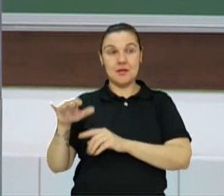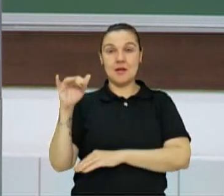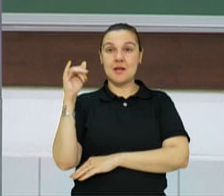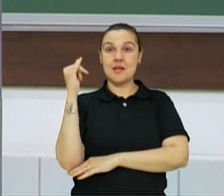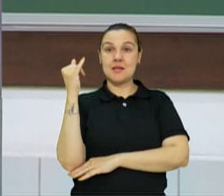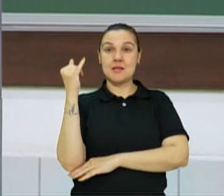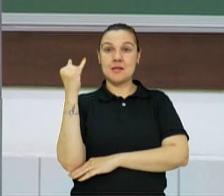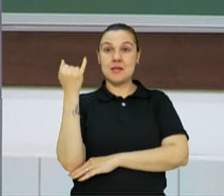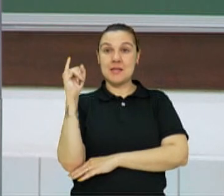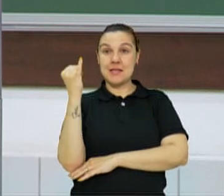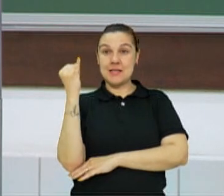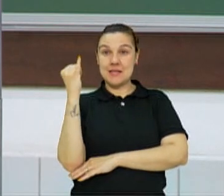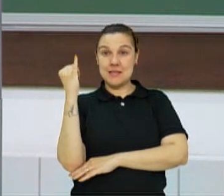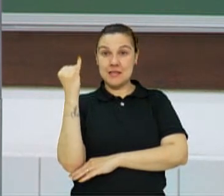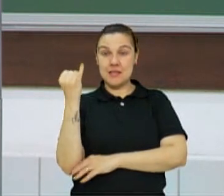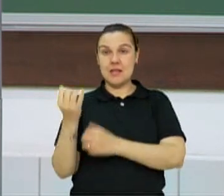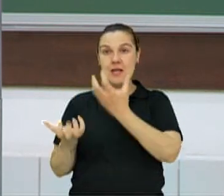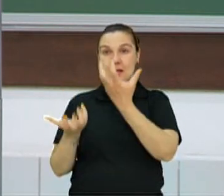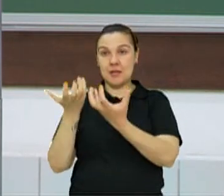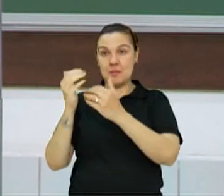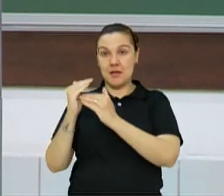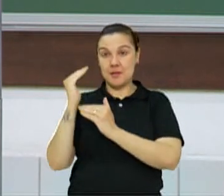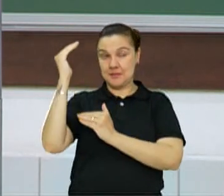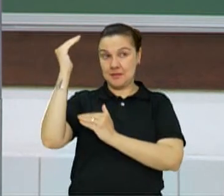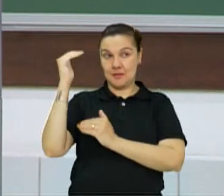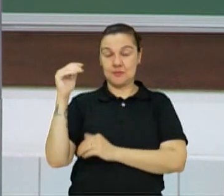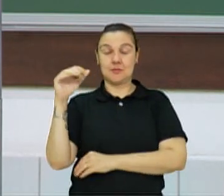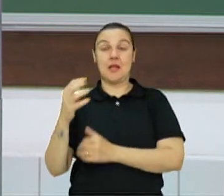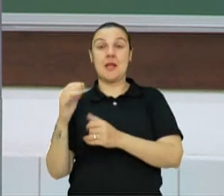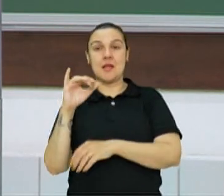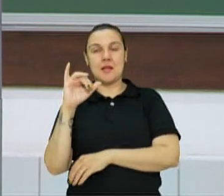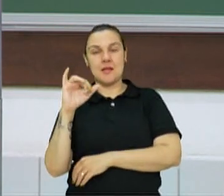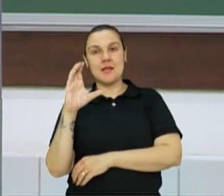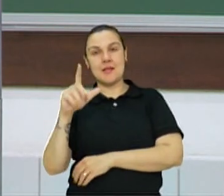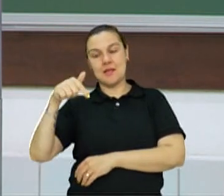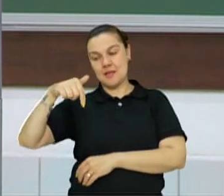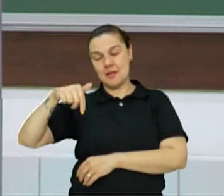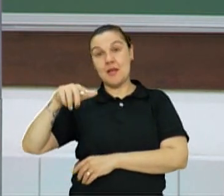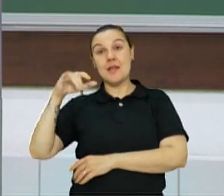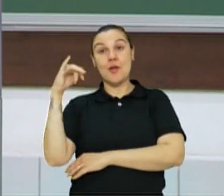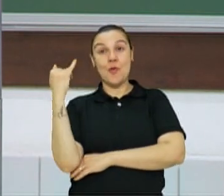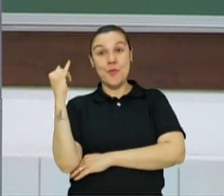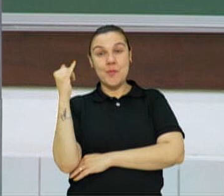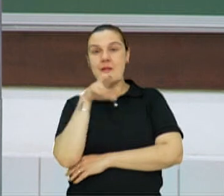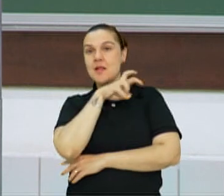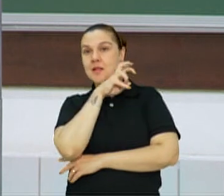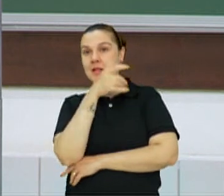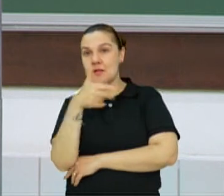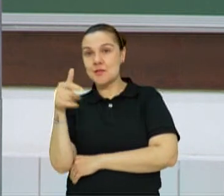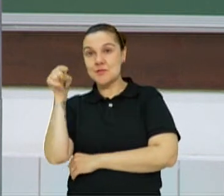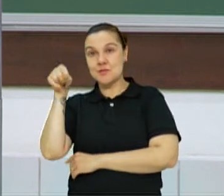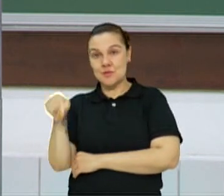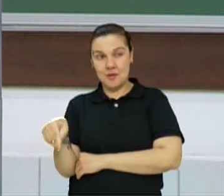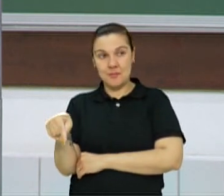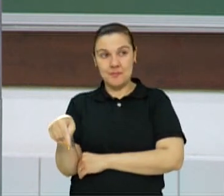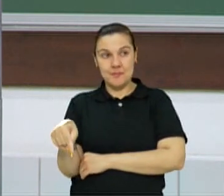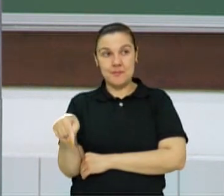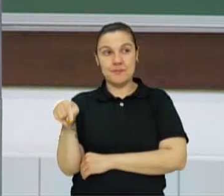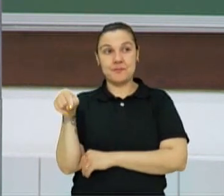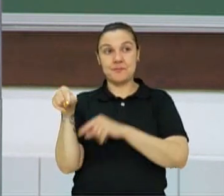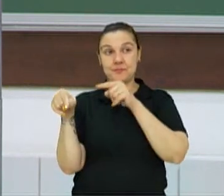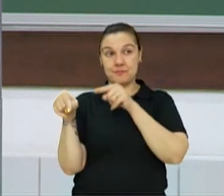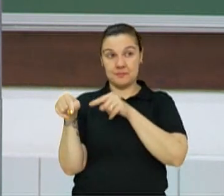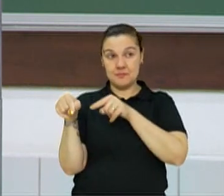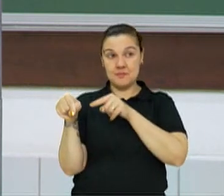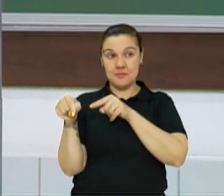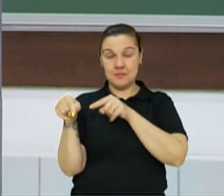da Mata, da Queimada Alta, desculpa, a Ilha da Queimada Alta, ou também chamada Ilha das Cobras. O que acontece? Aquelas jararacas